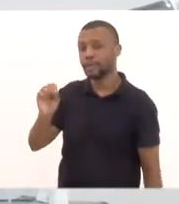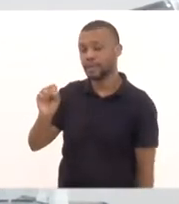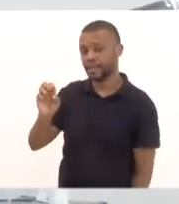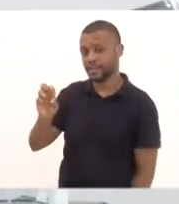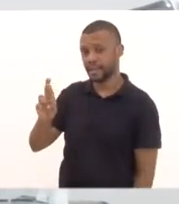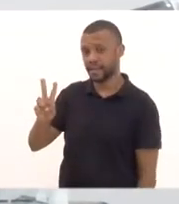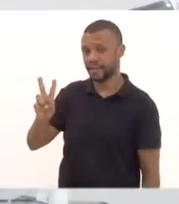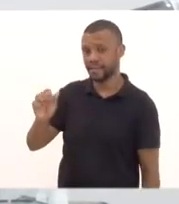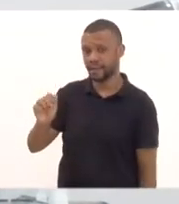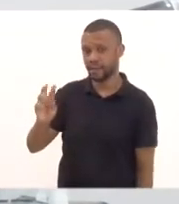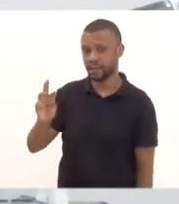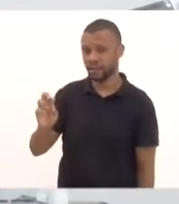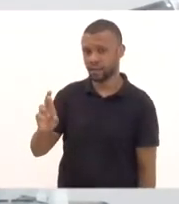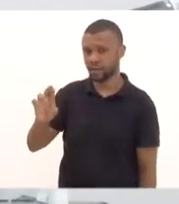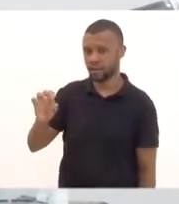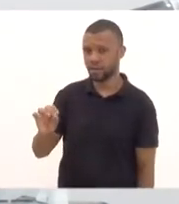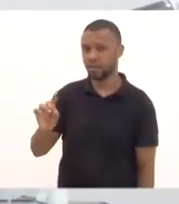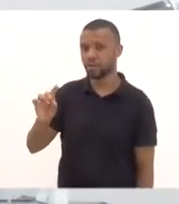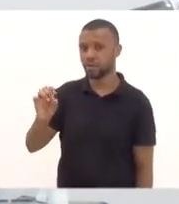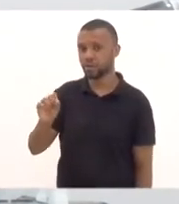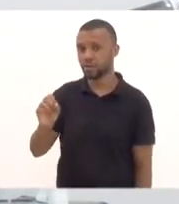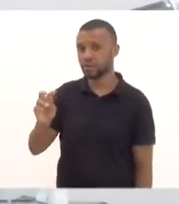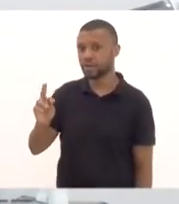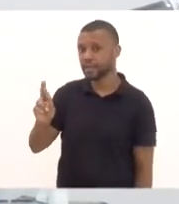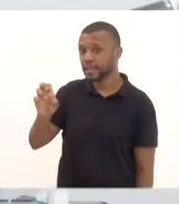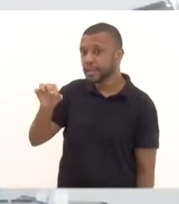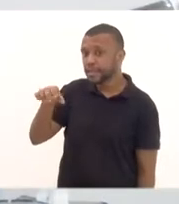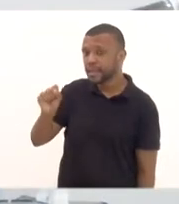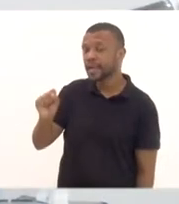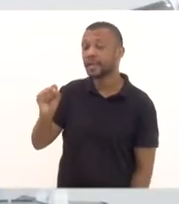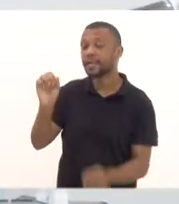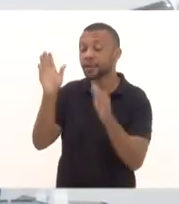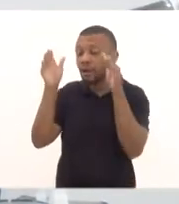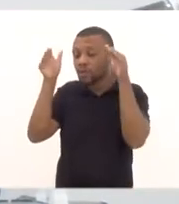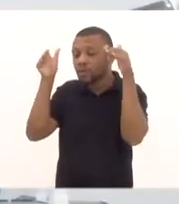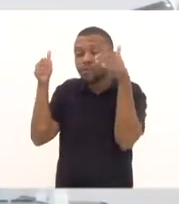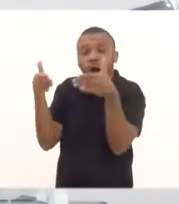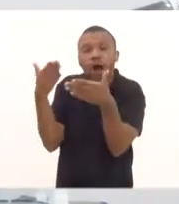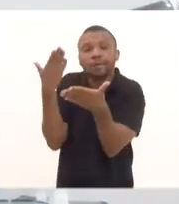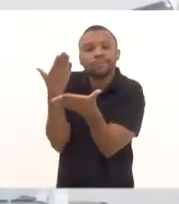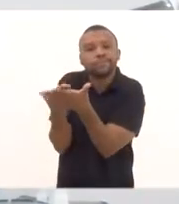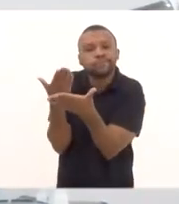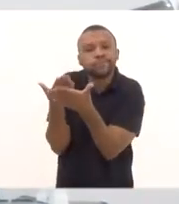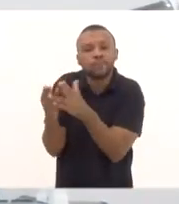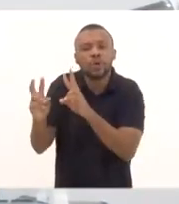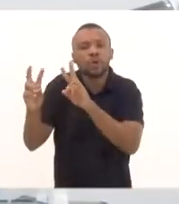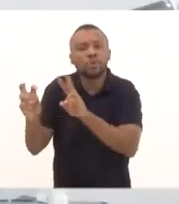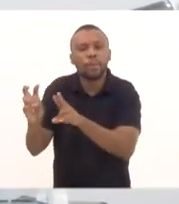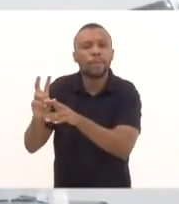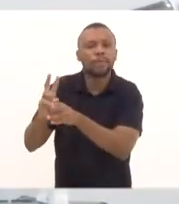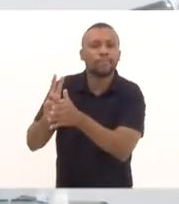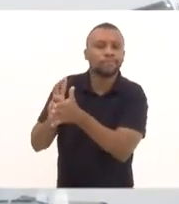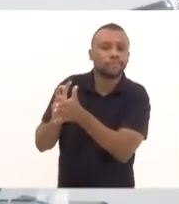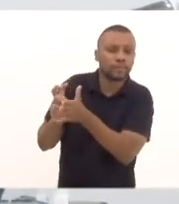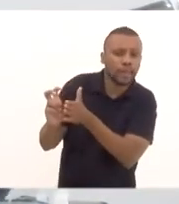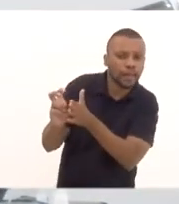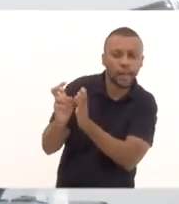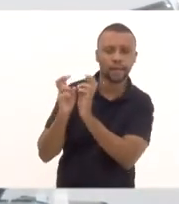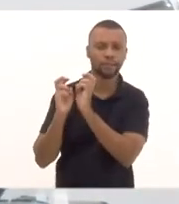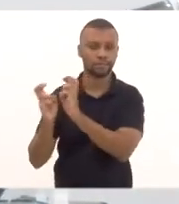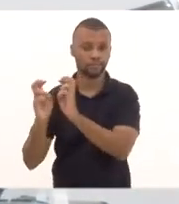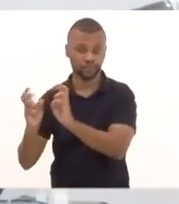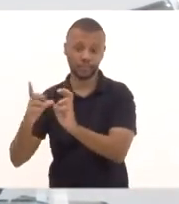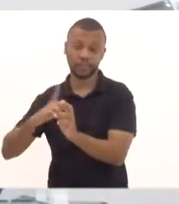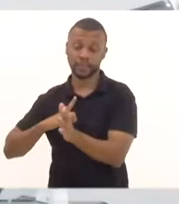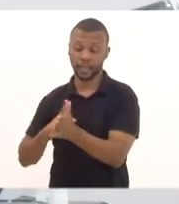representada aqui na sua audiência e também pensei de canto especificamente é desse modal com obras publicadas inclusive e